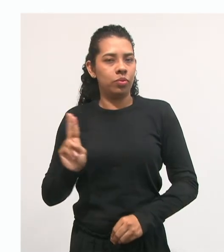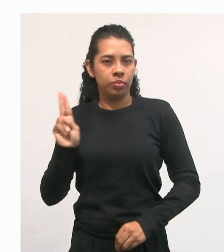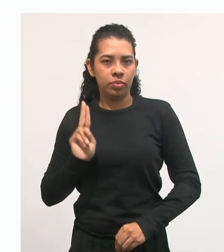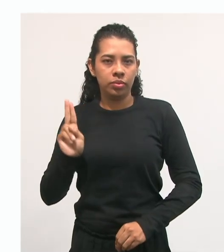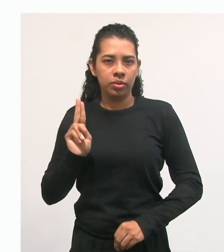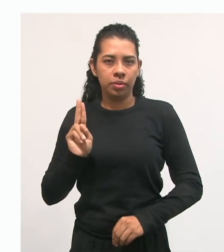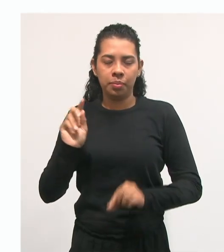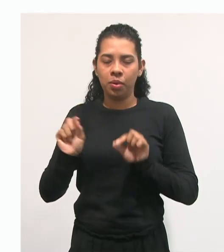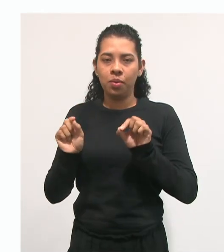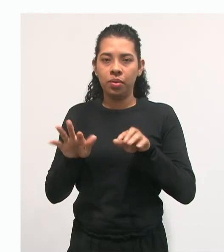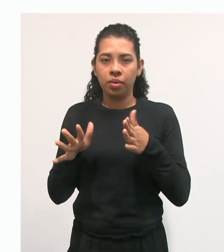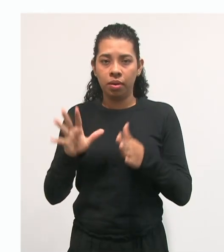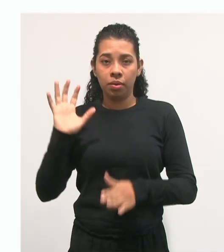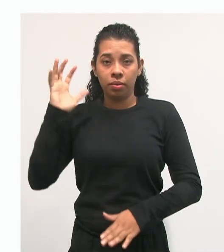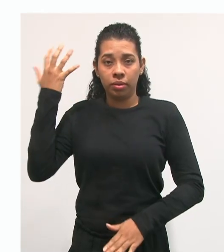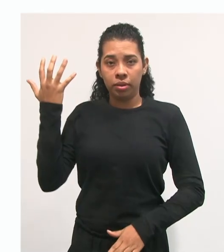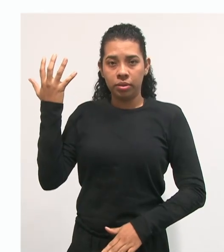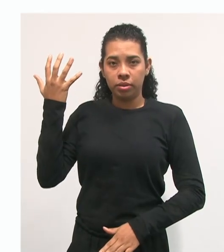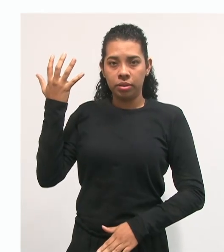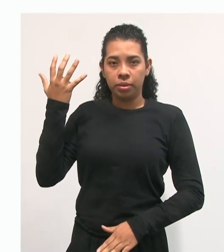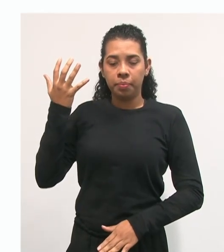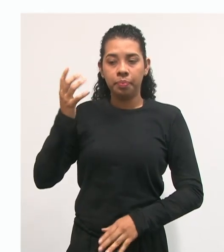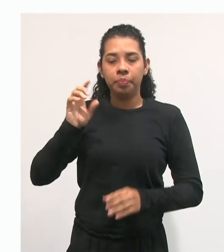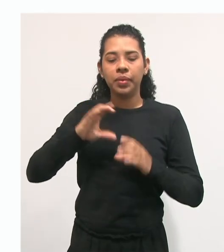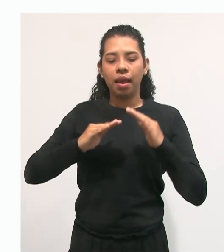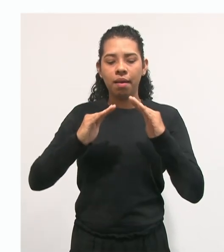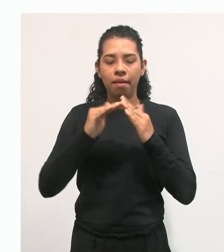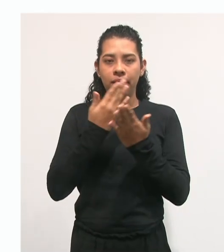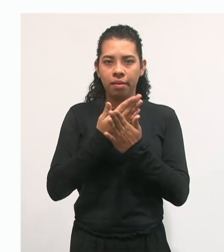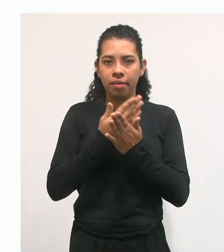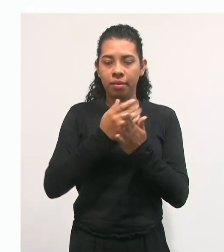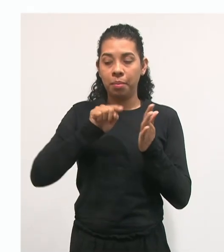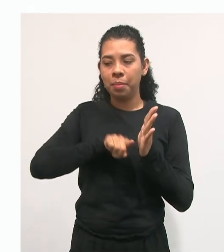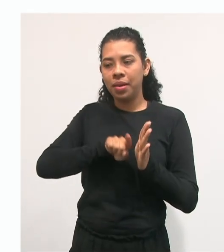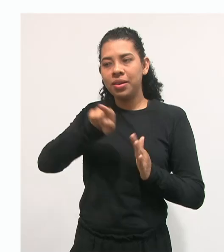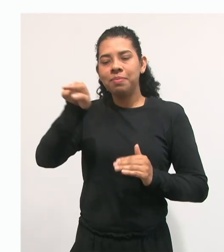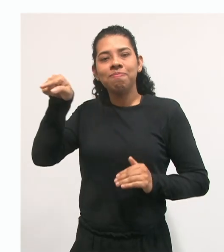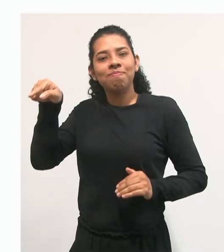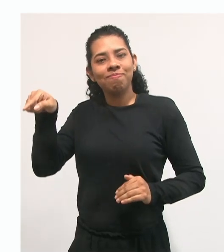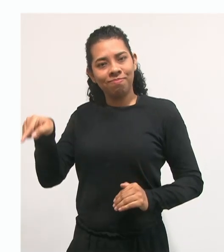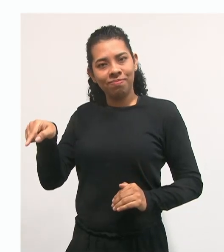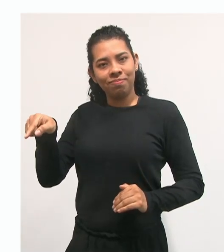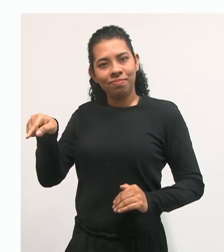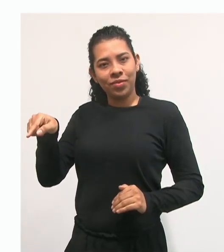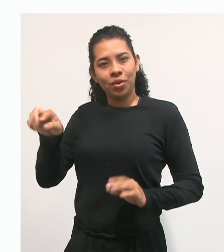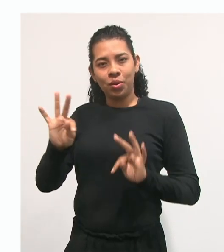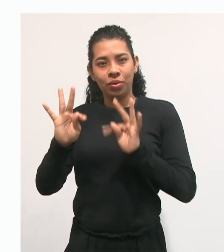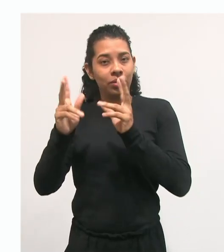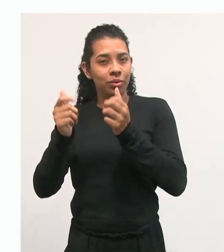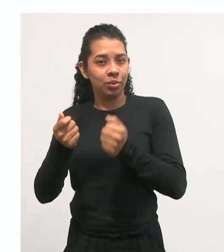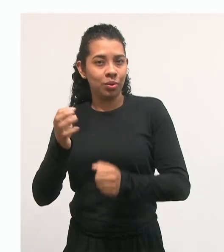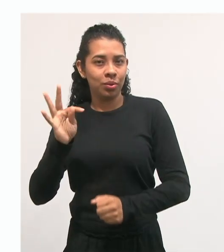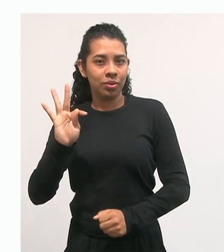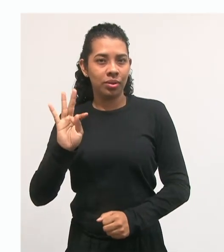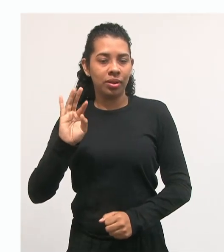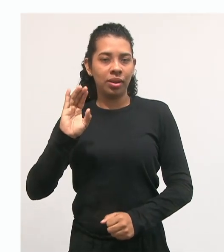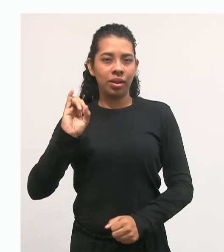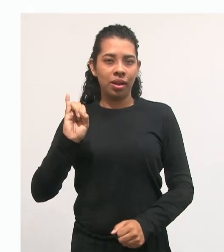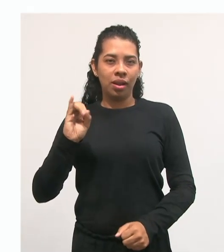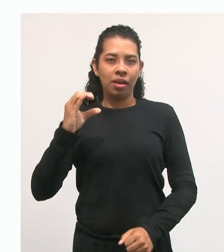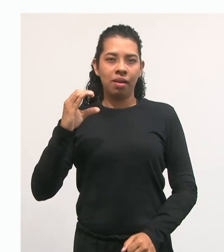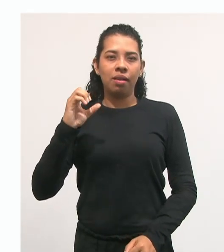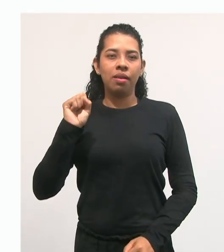acontece? Mesmo fora da escola, as TICs elas desempenham um papel importante na forma como as